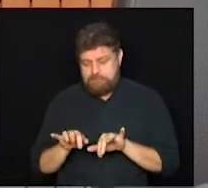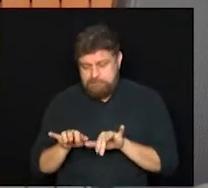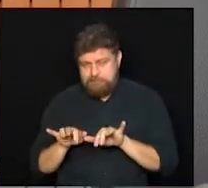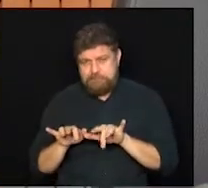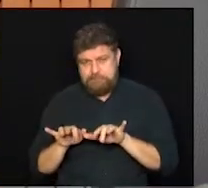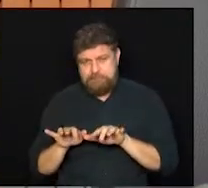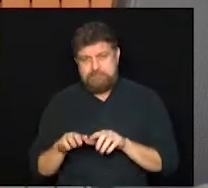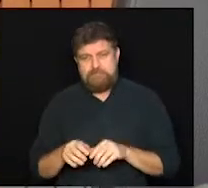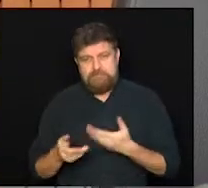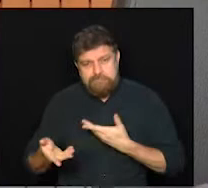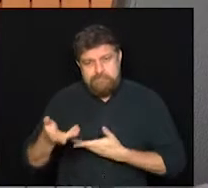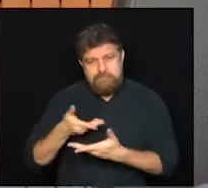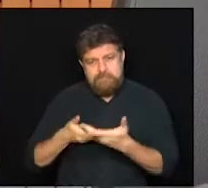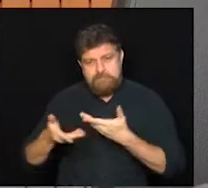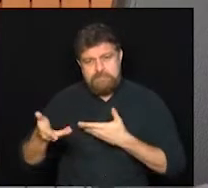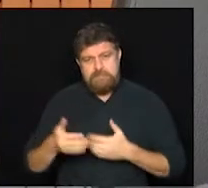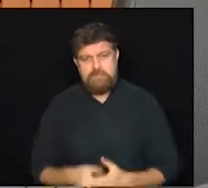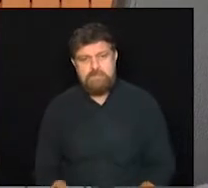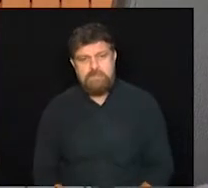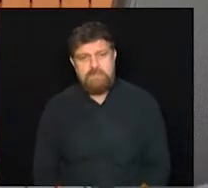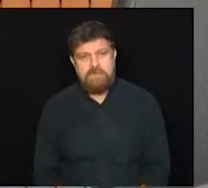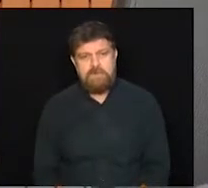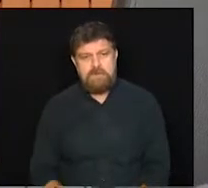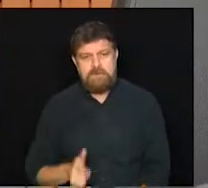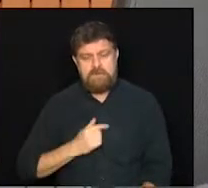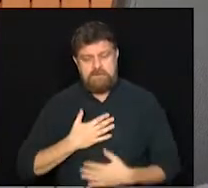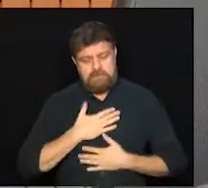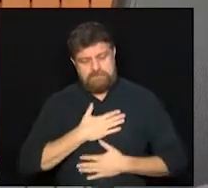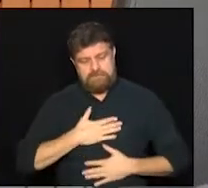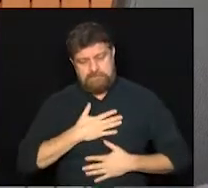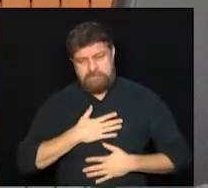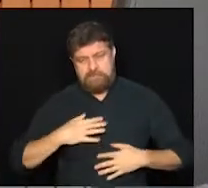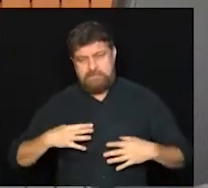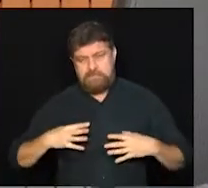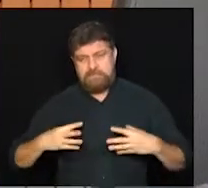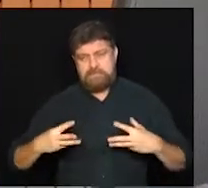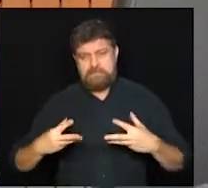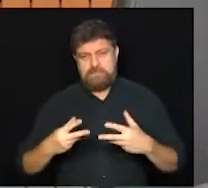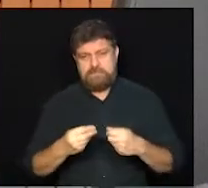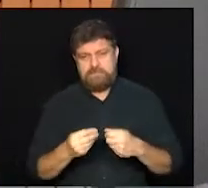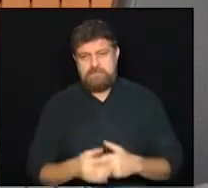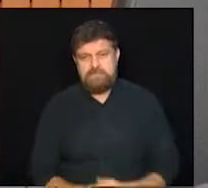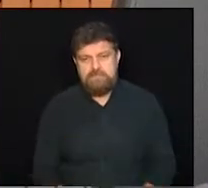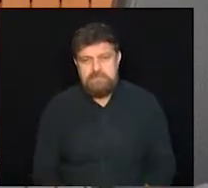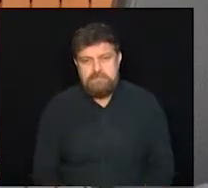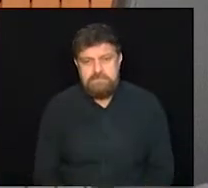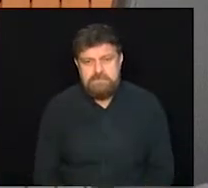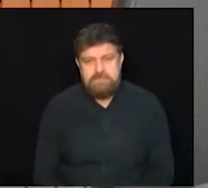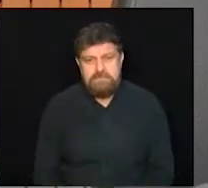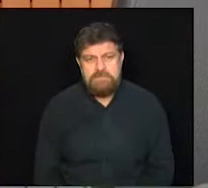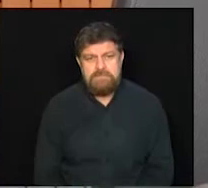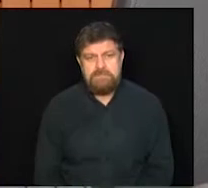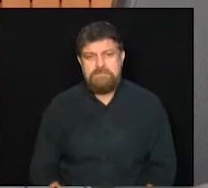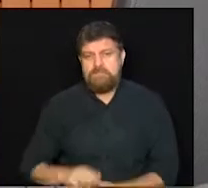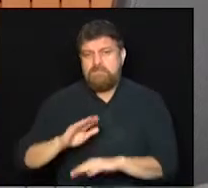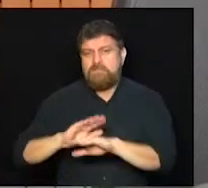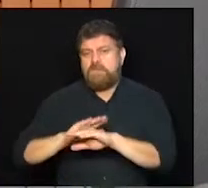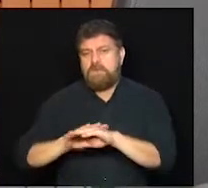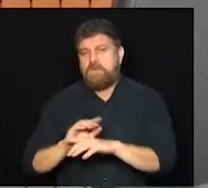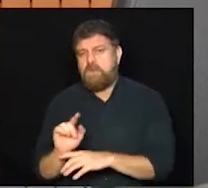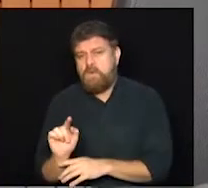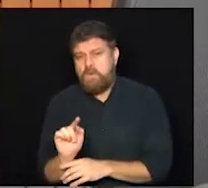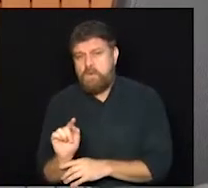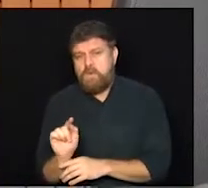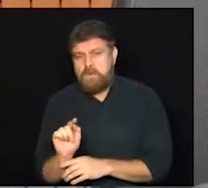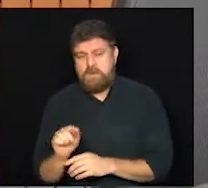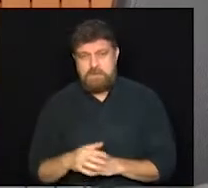Comunicacau@campinas.sp.leg.br, tá bom? Então, dando as boas-vindas a todos, a gente tem feito a seguinte forma